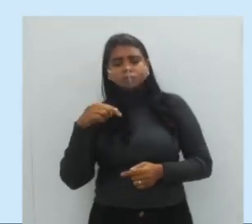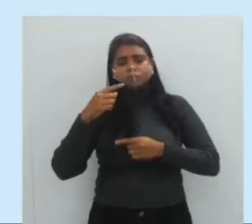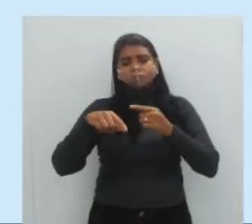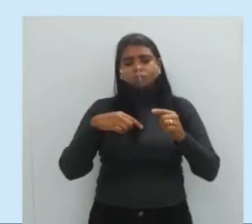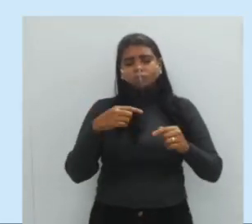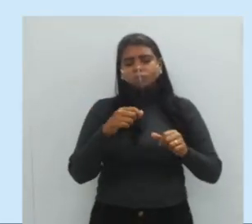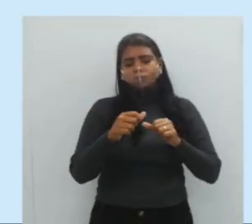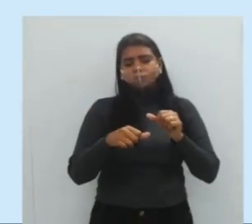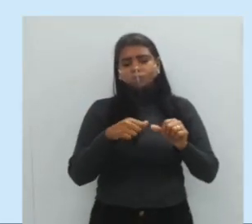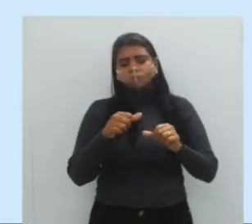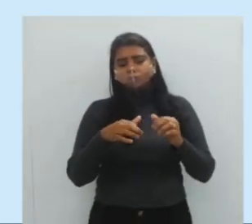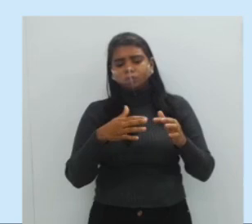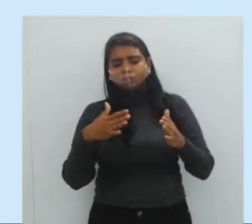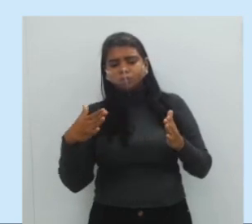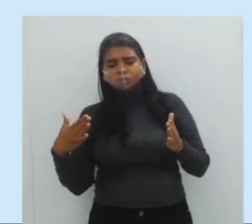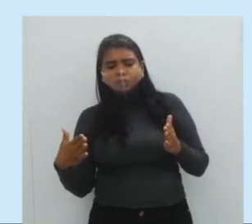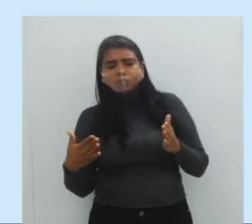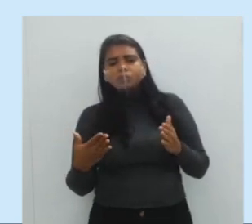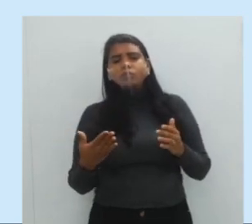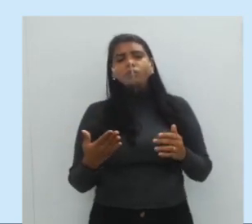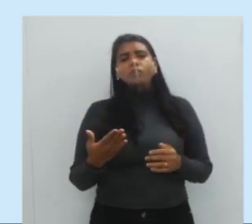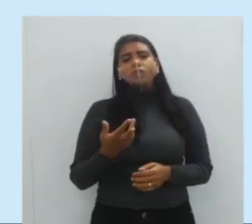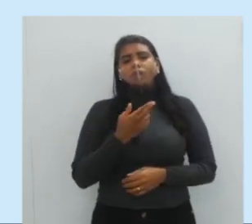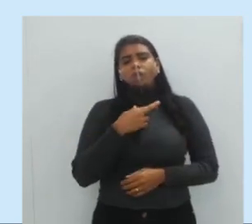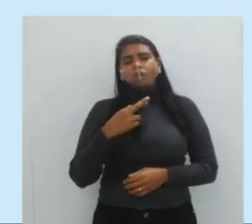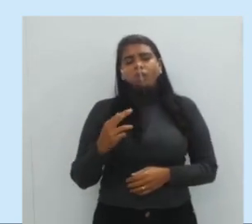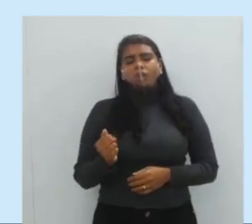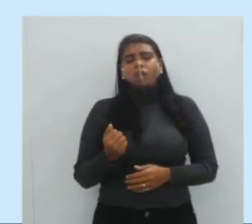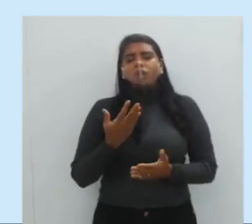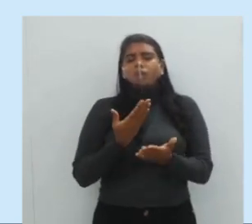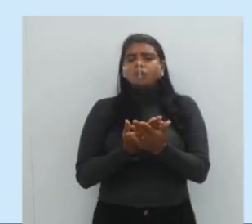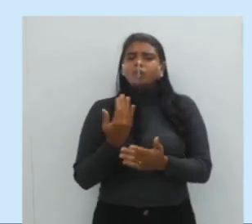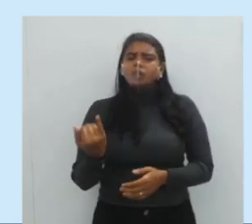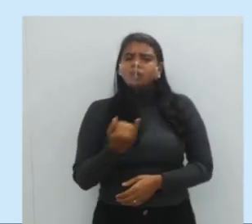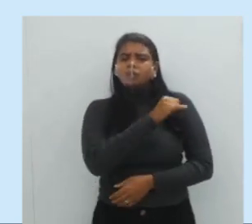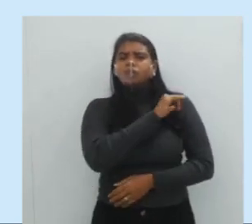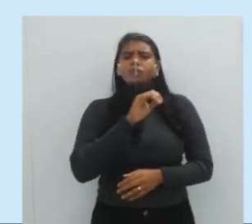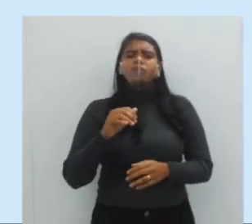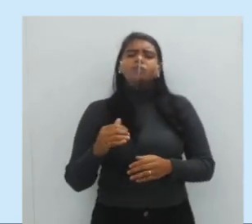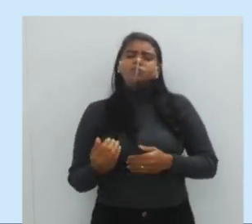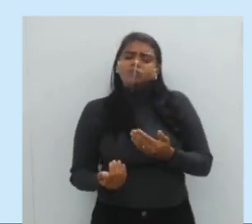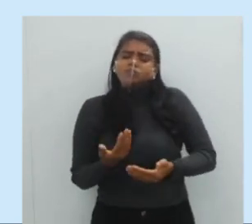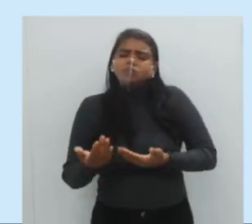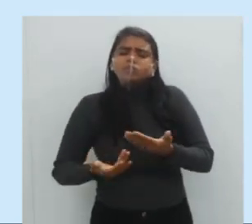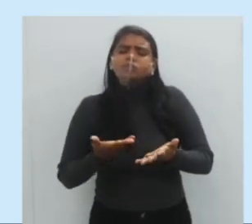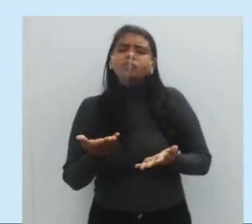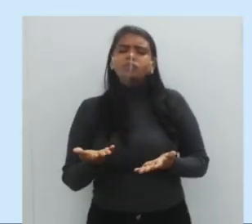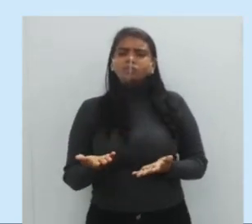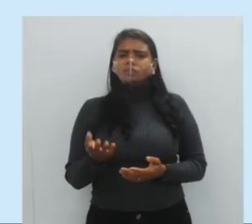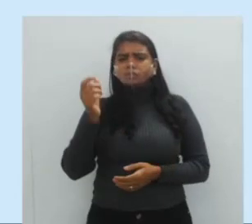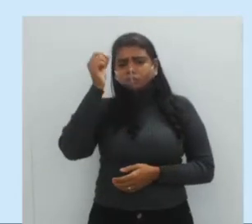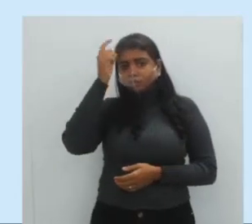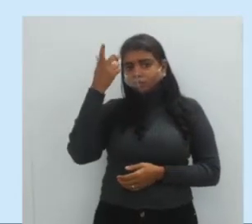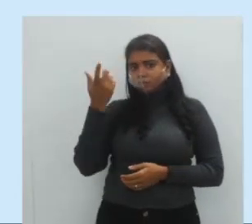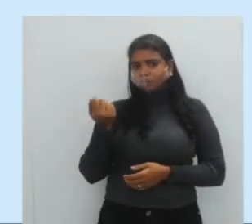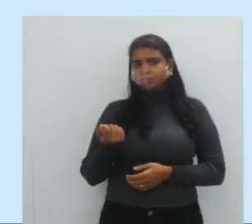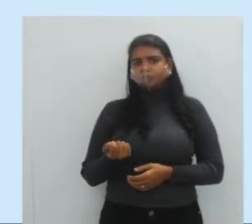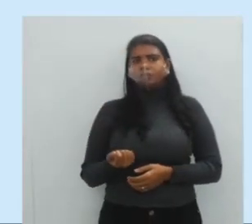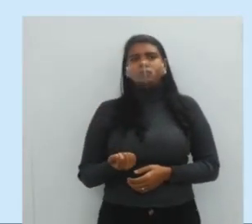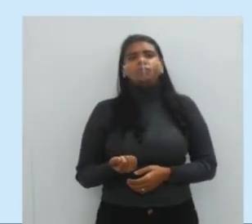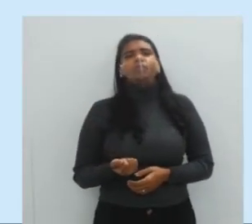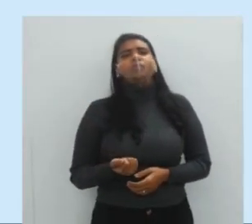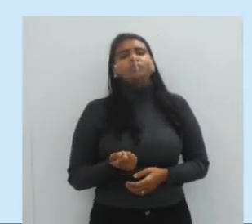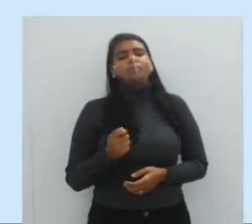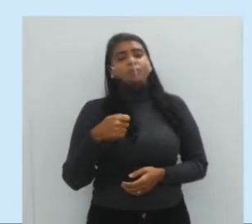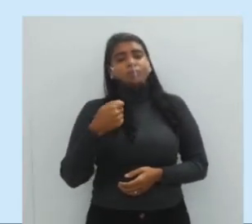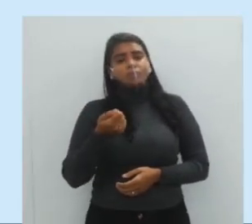transcendência, a narrativa. Então, é importante salientar, é importante, estudante, reforçar sempre essa ideia entre